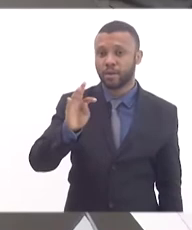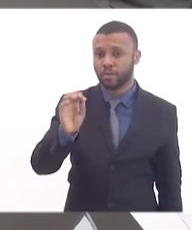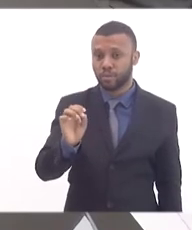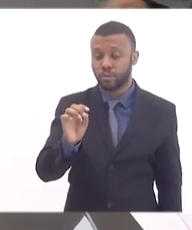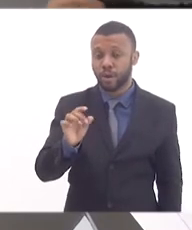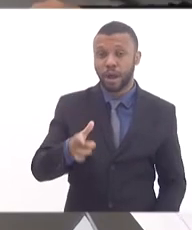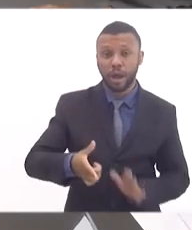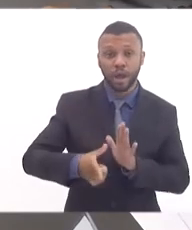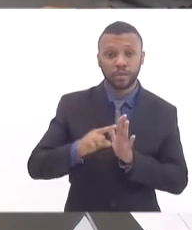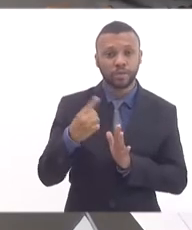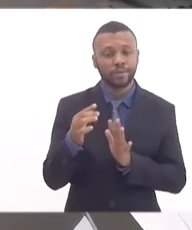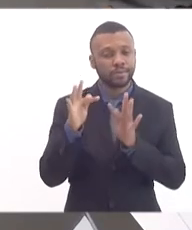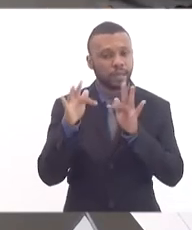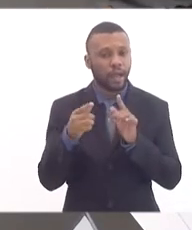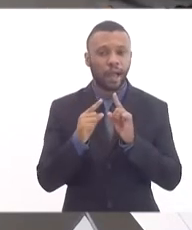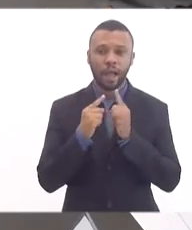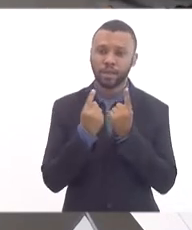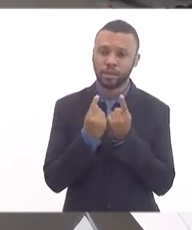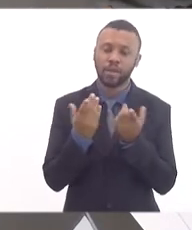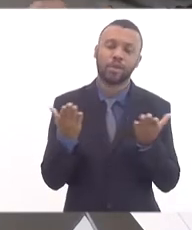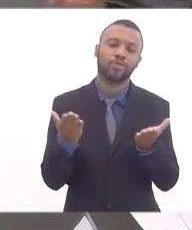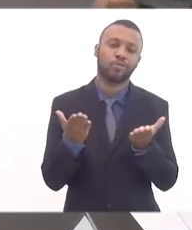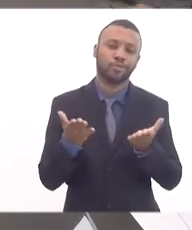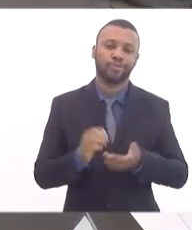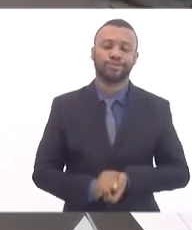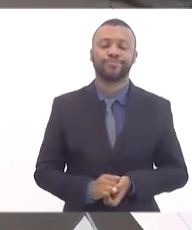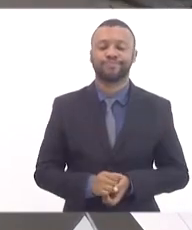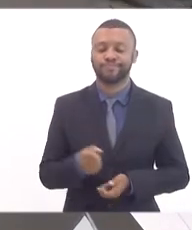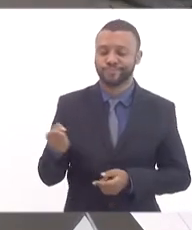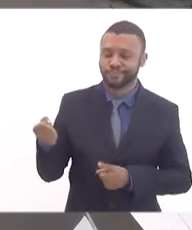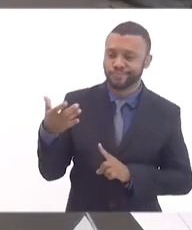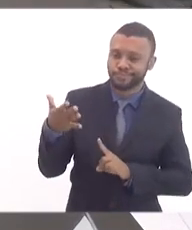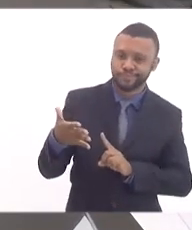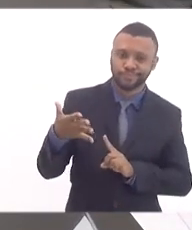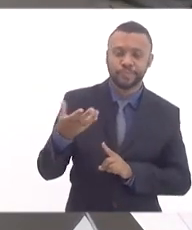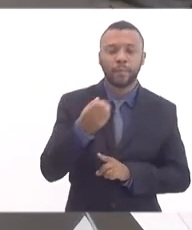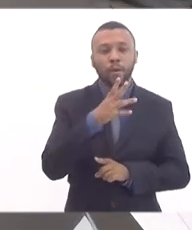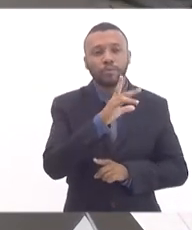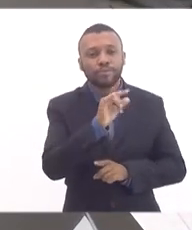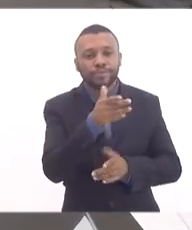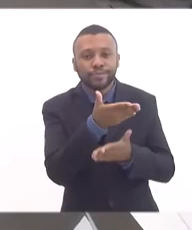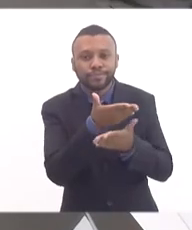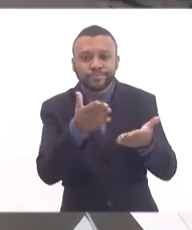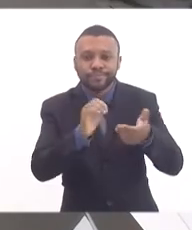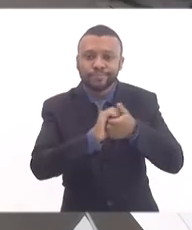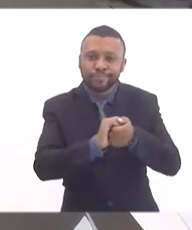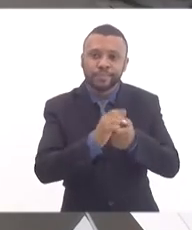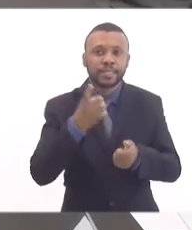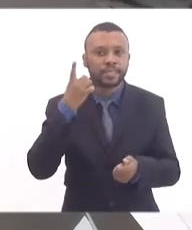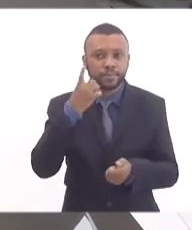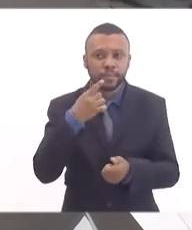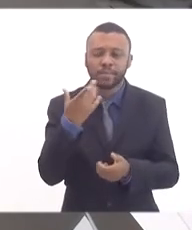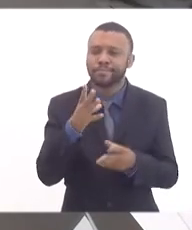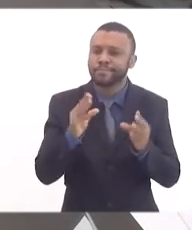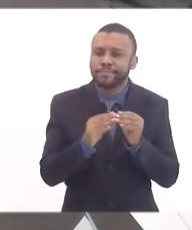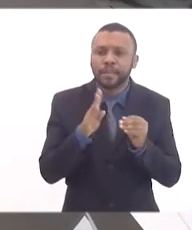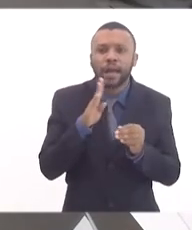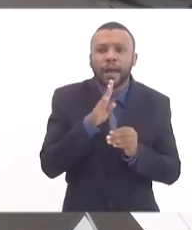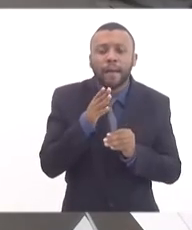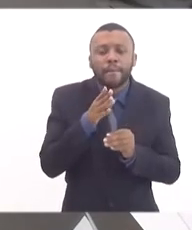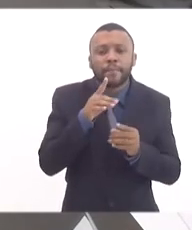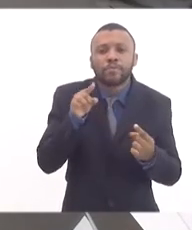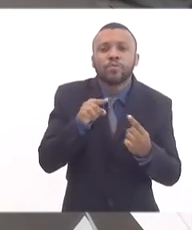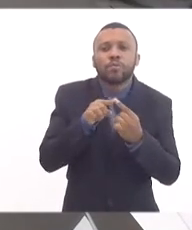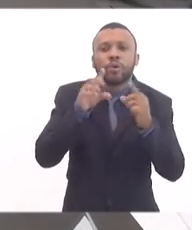encerrar Nossa audiência de hoje forró Doutor Rodrigo bom dia Deputado Bom dia todo dia fala que vai ser bem